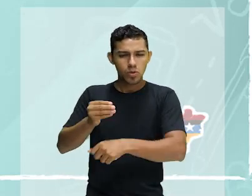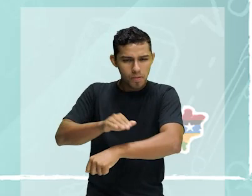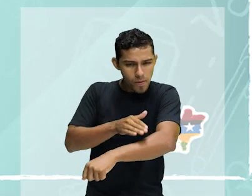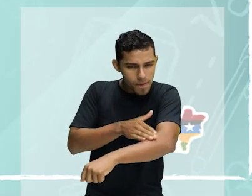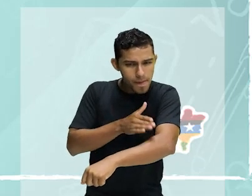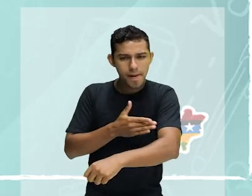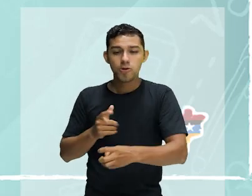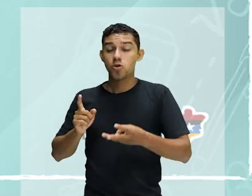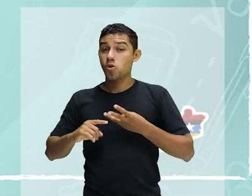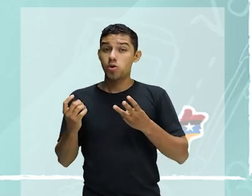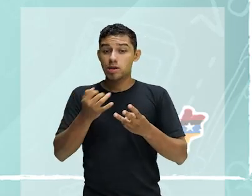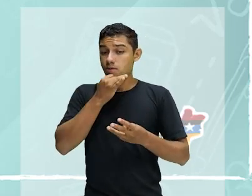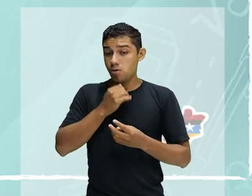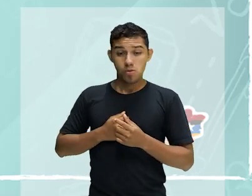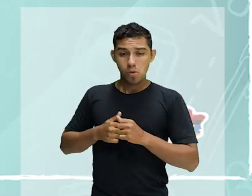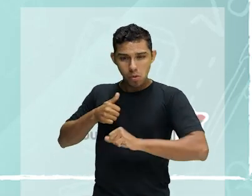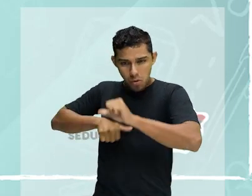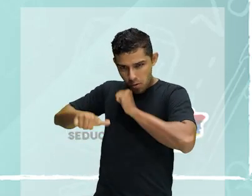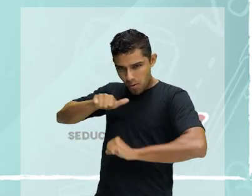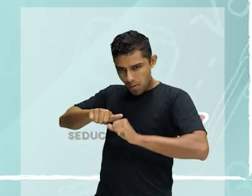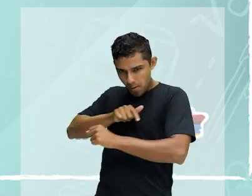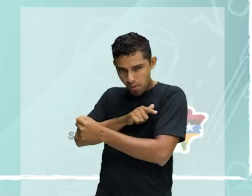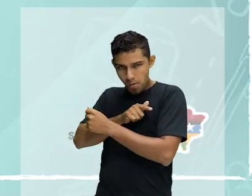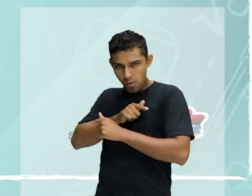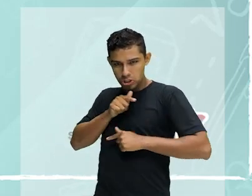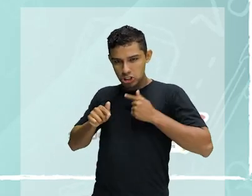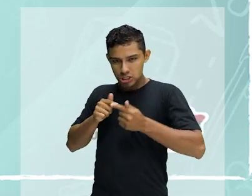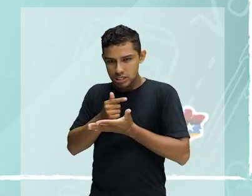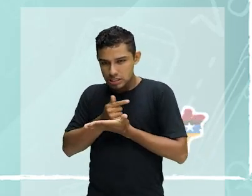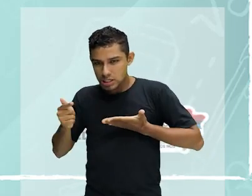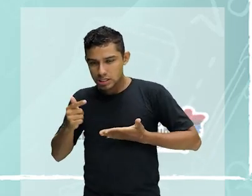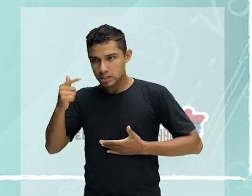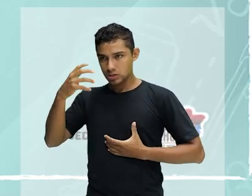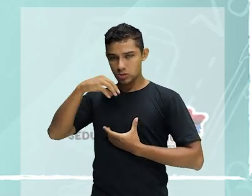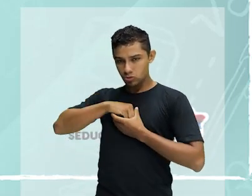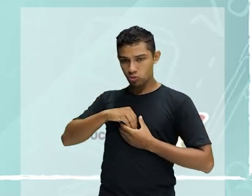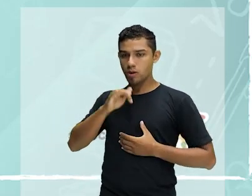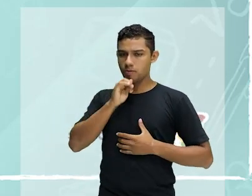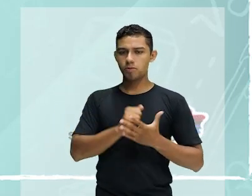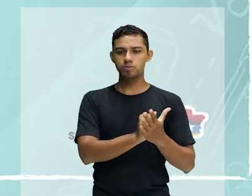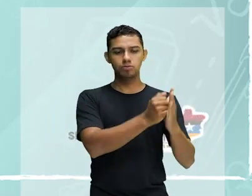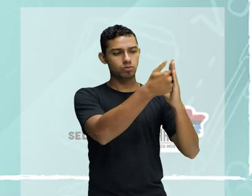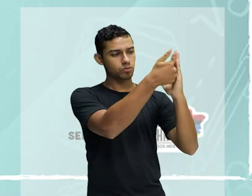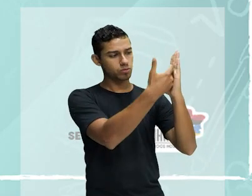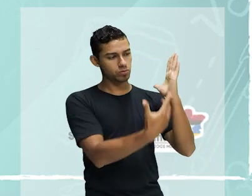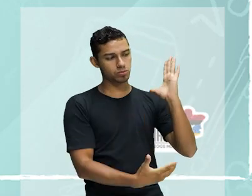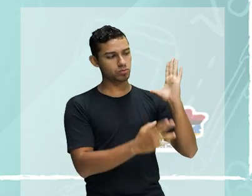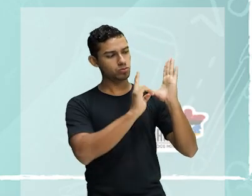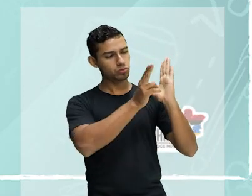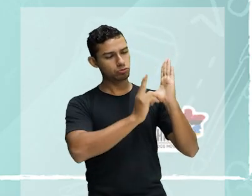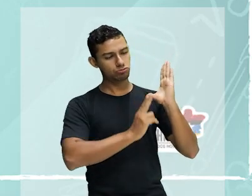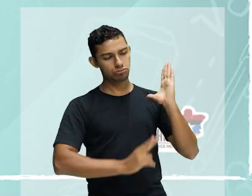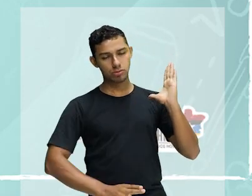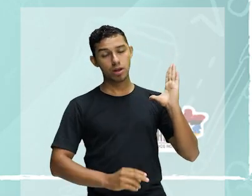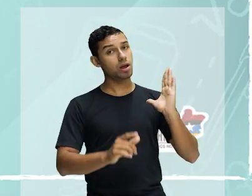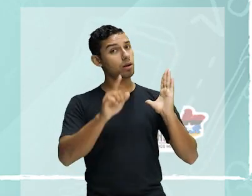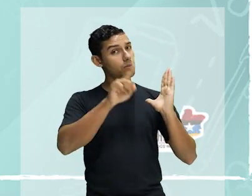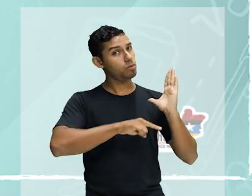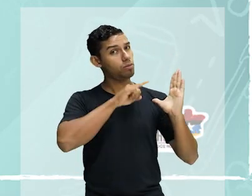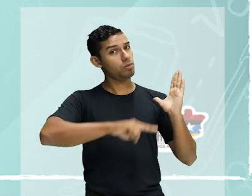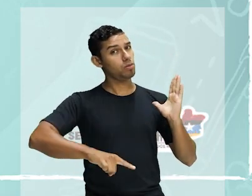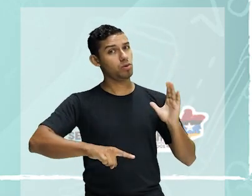como manipulação genética, entre outros, fazem parte de uma lista proibida, que é